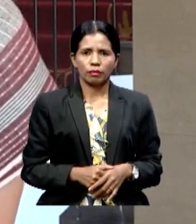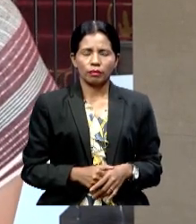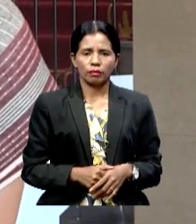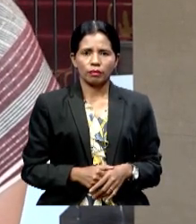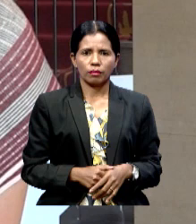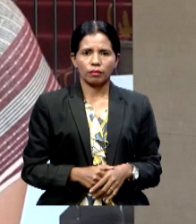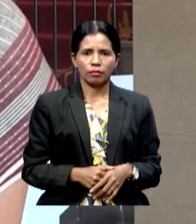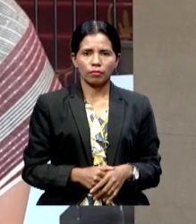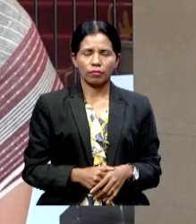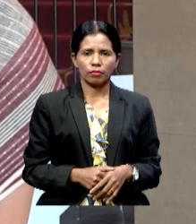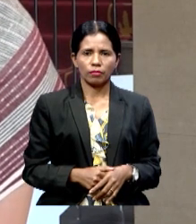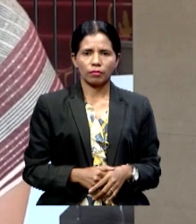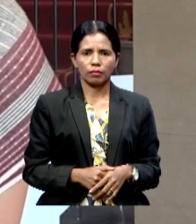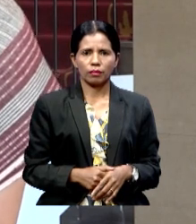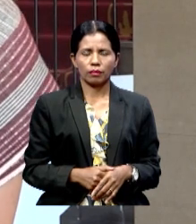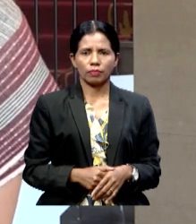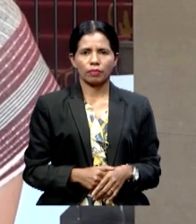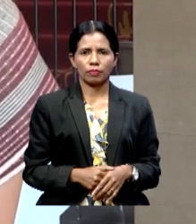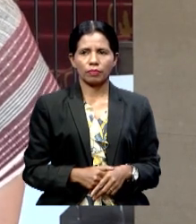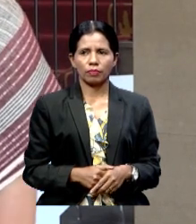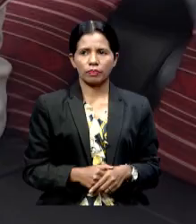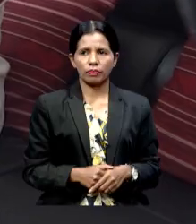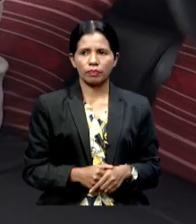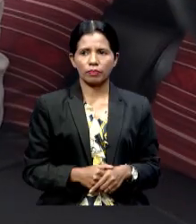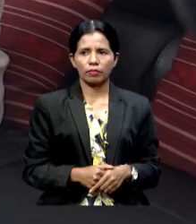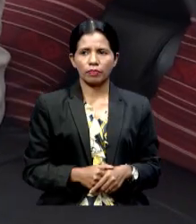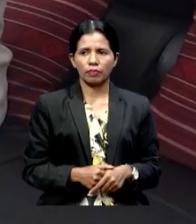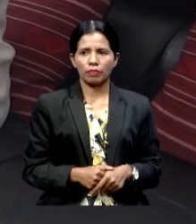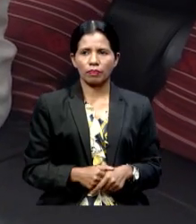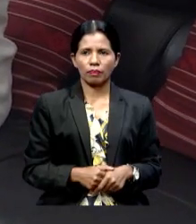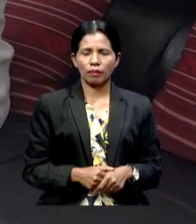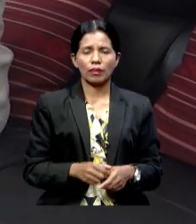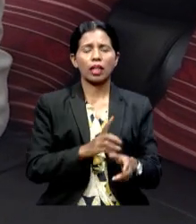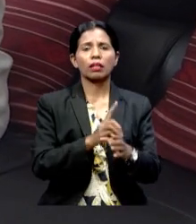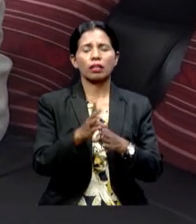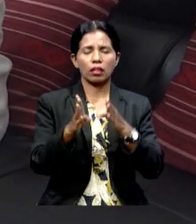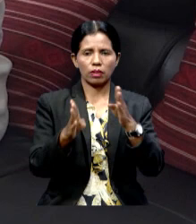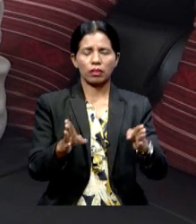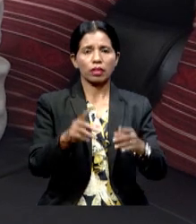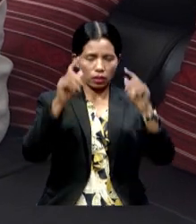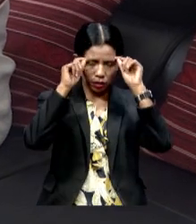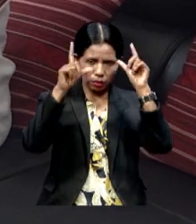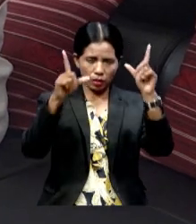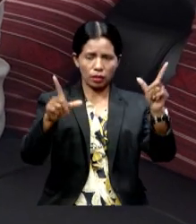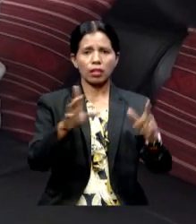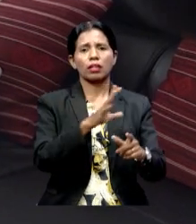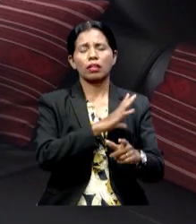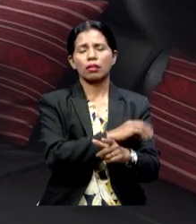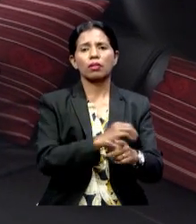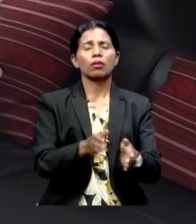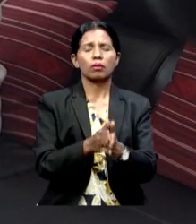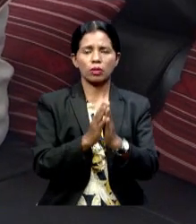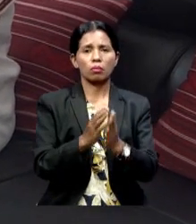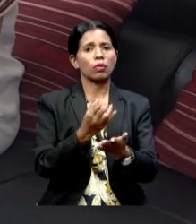as malnutrition and food security that will have to be solved in parallel. Tir diretora, durante ne Timor-Leste depende liu ba despesa